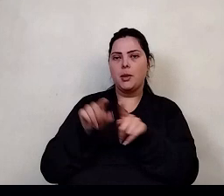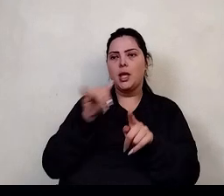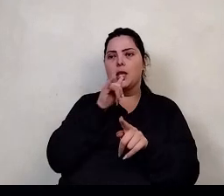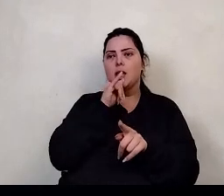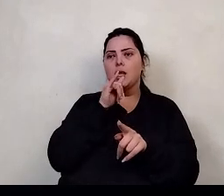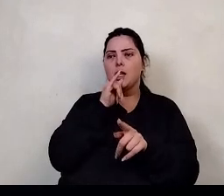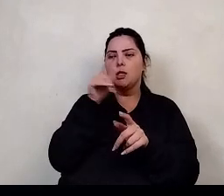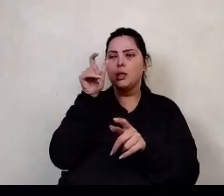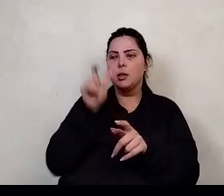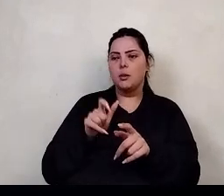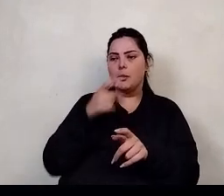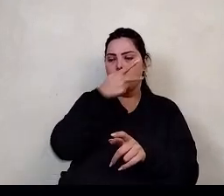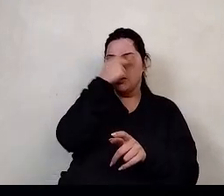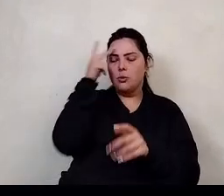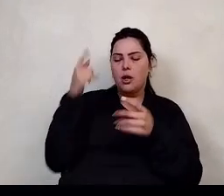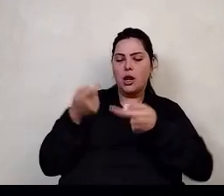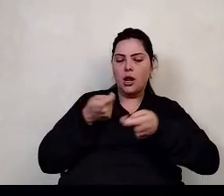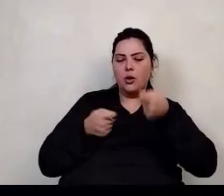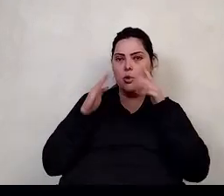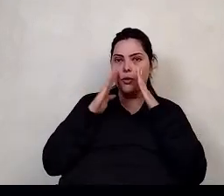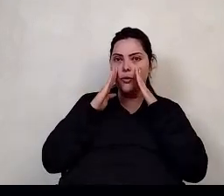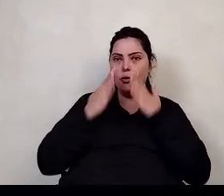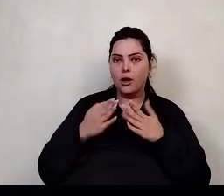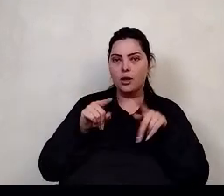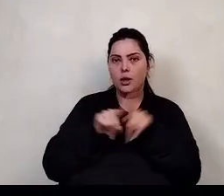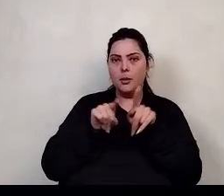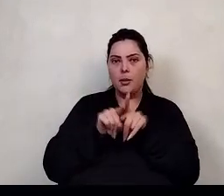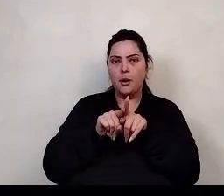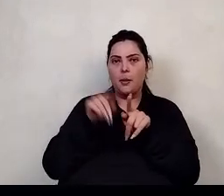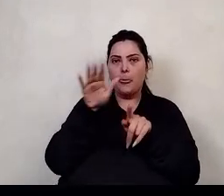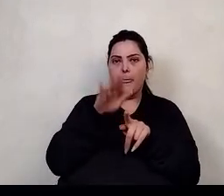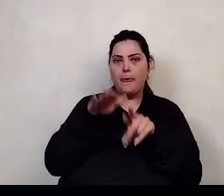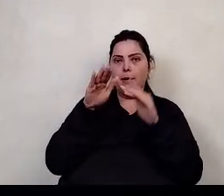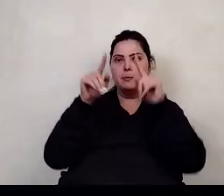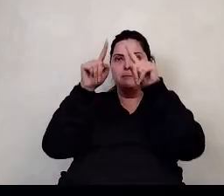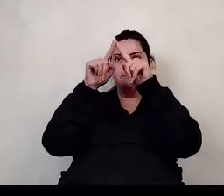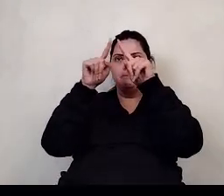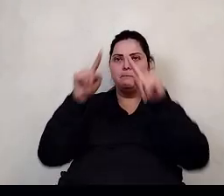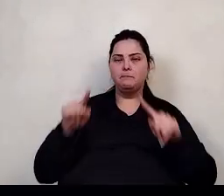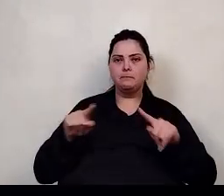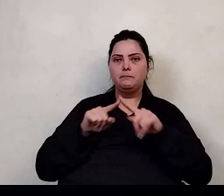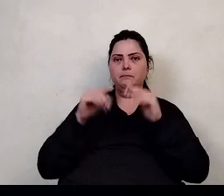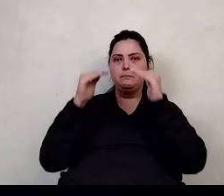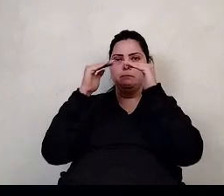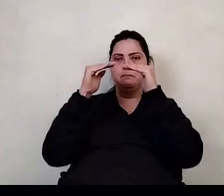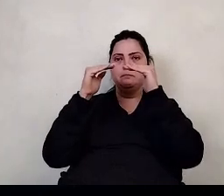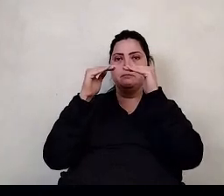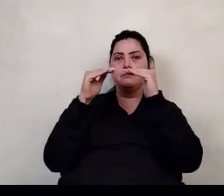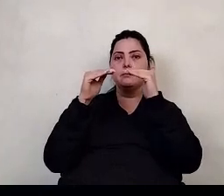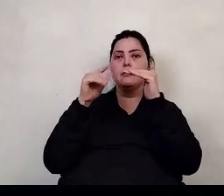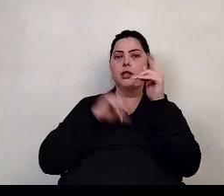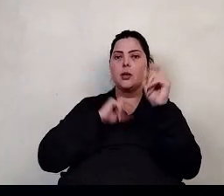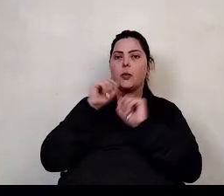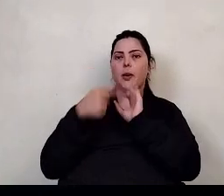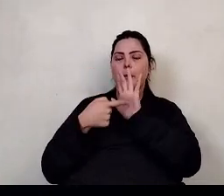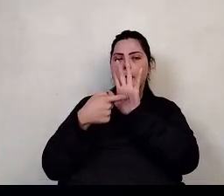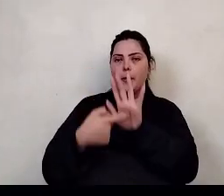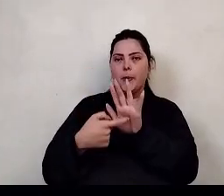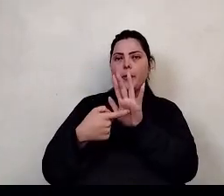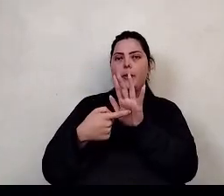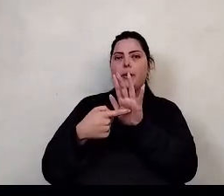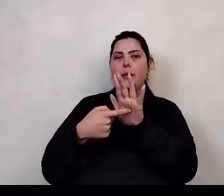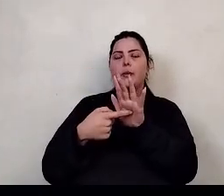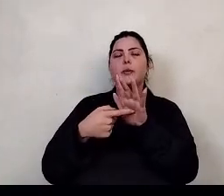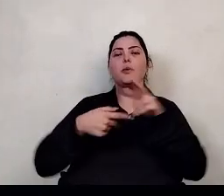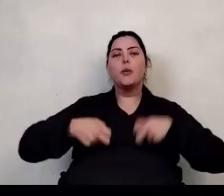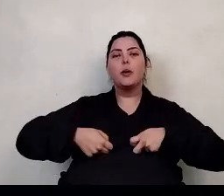testes mais focados naquela parte de cima. E essas pirâmides, a pirâmide ela também demonstra muito a questão de qual é o custo e